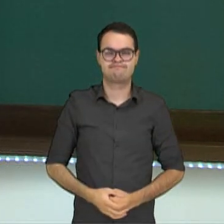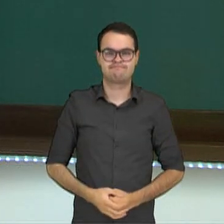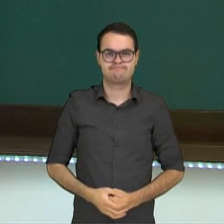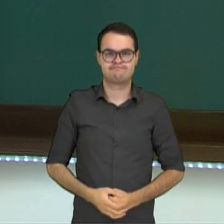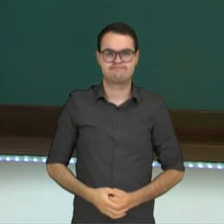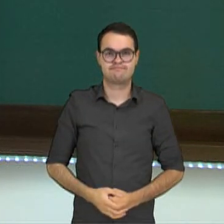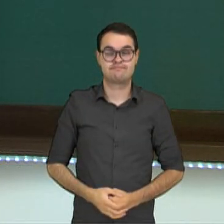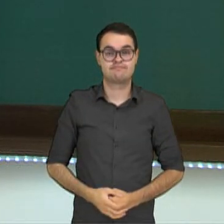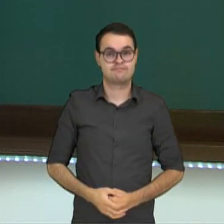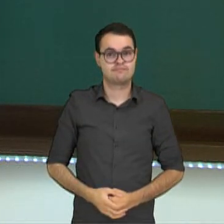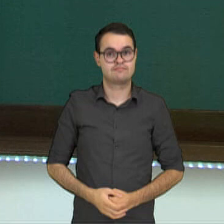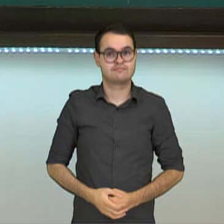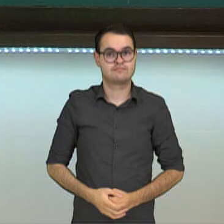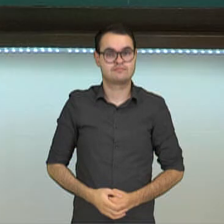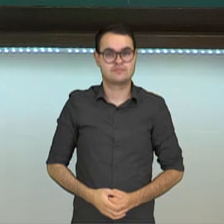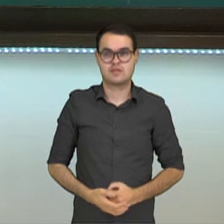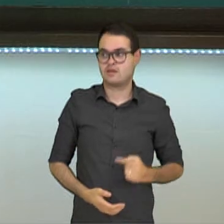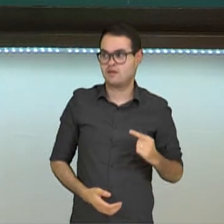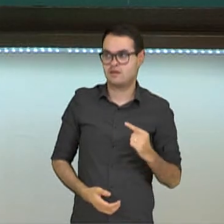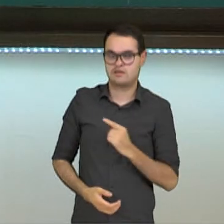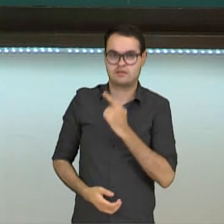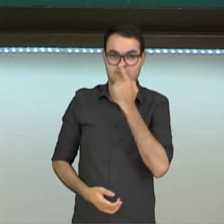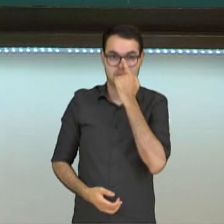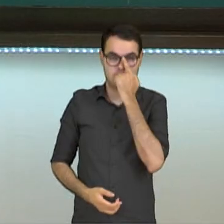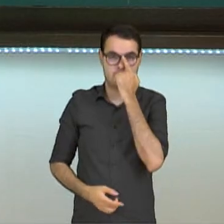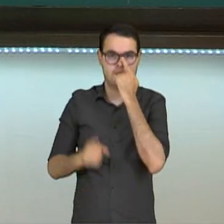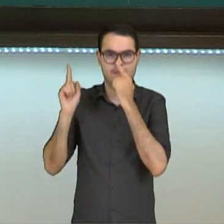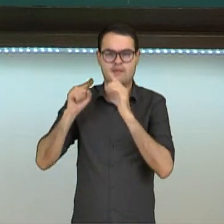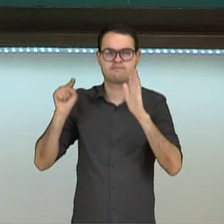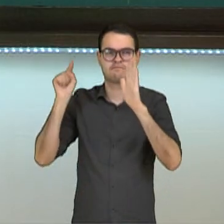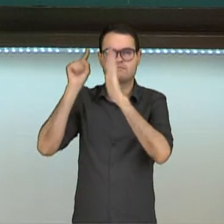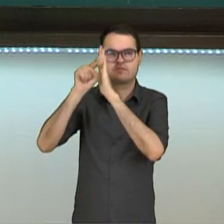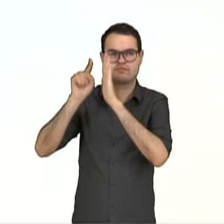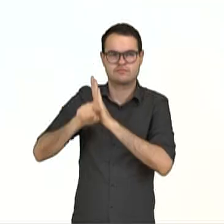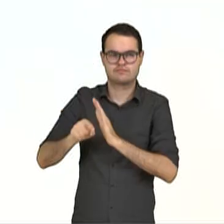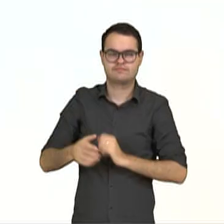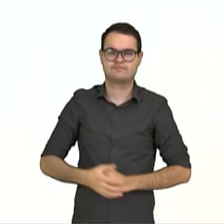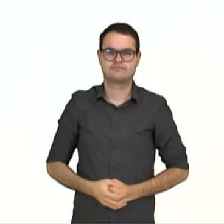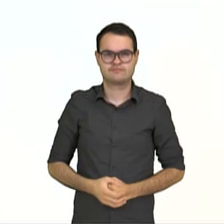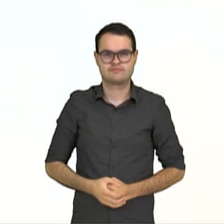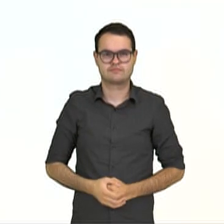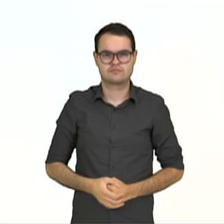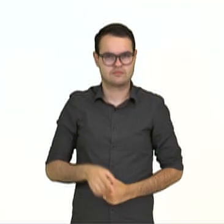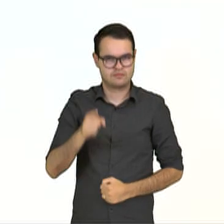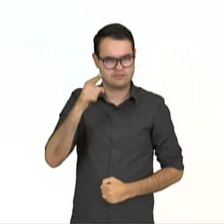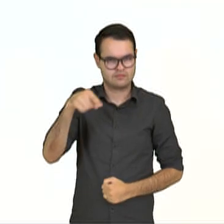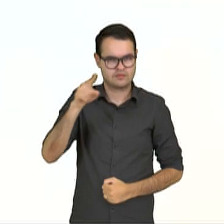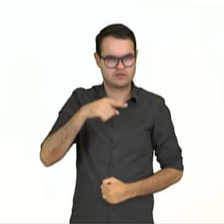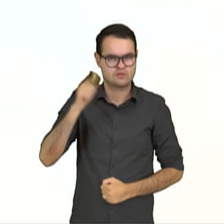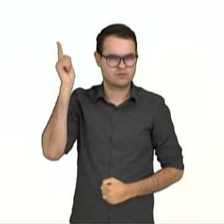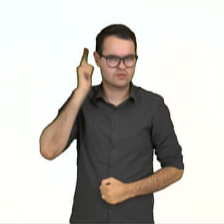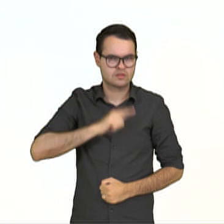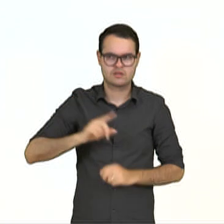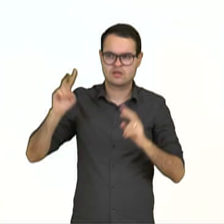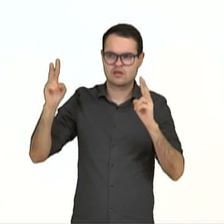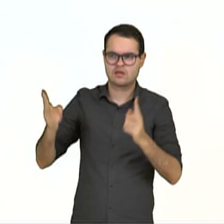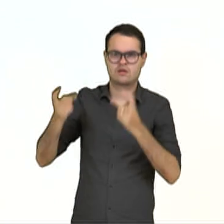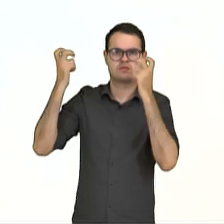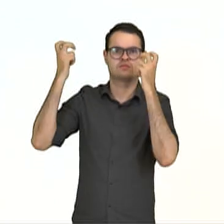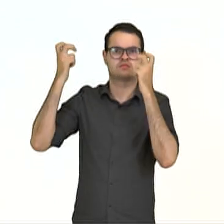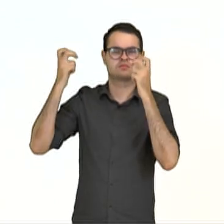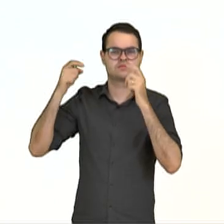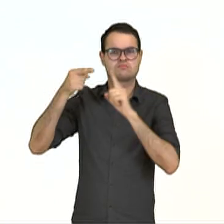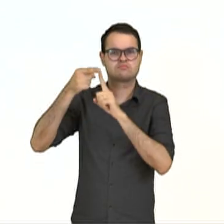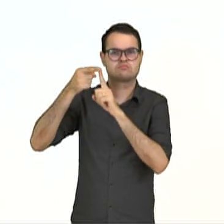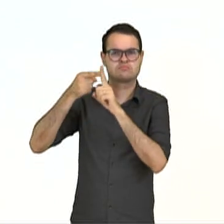E aí, galera? Vamos ver aqui, então, esses questionamentos. Vocês conseguem reconhecer